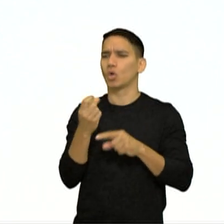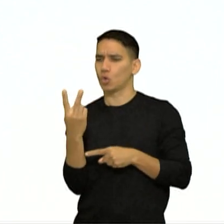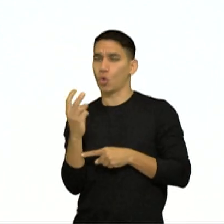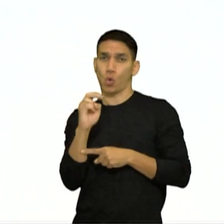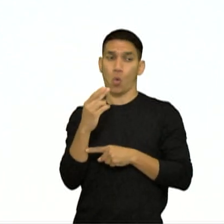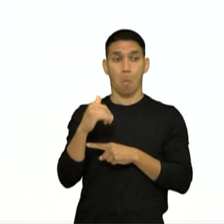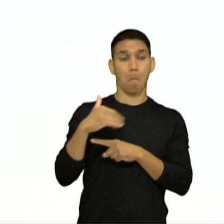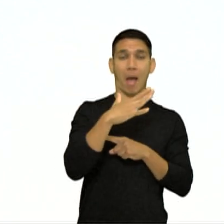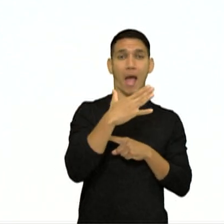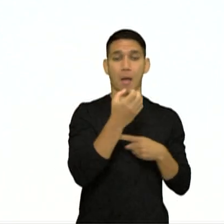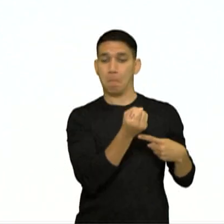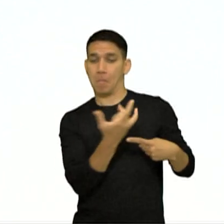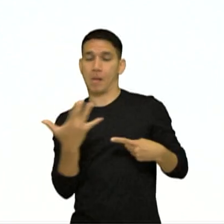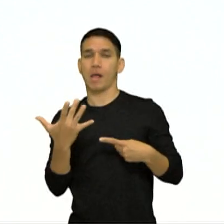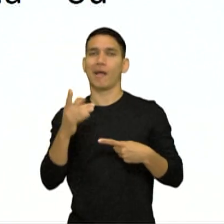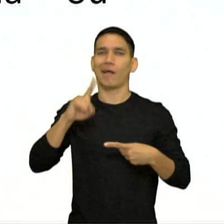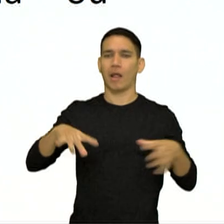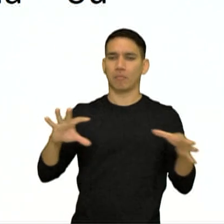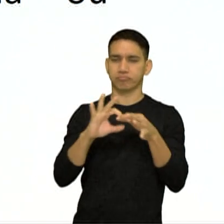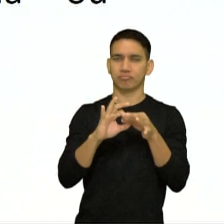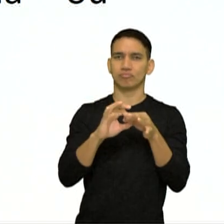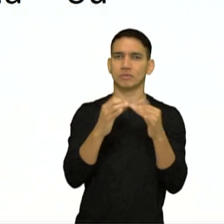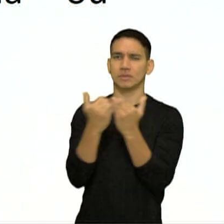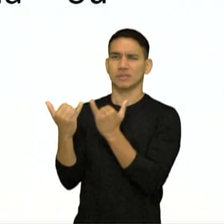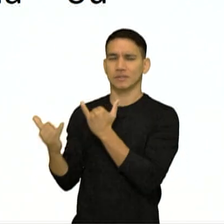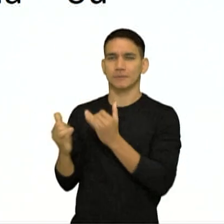Estudante, pense. Você sabe o que é semelhança?